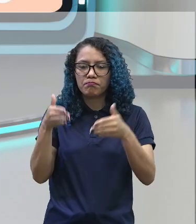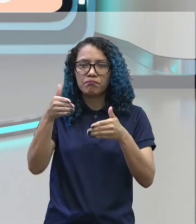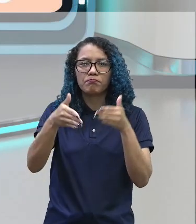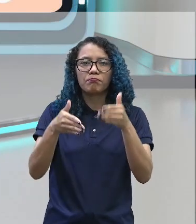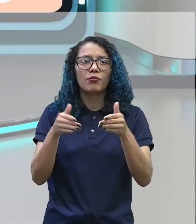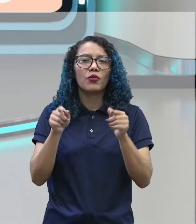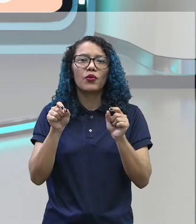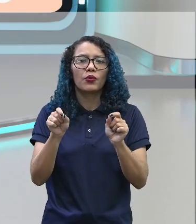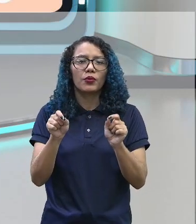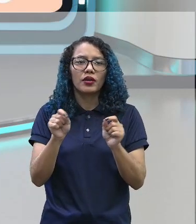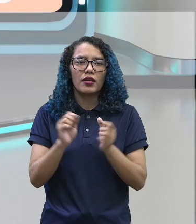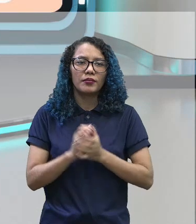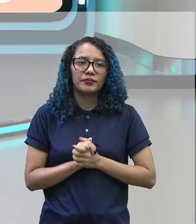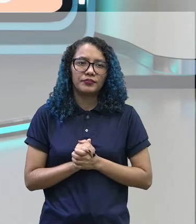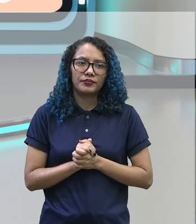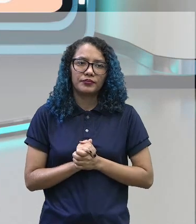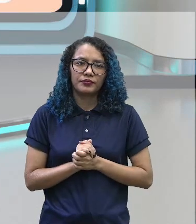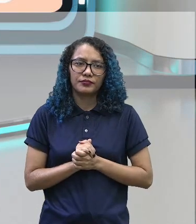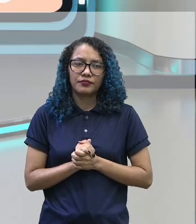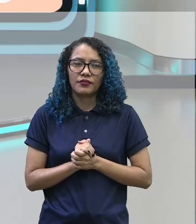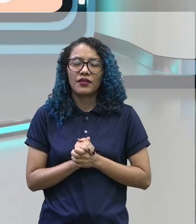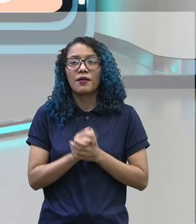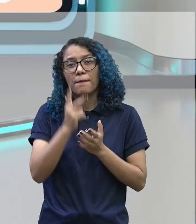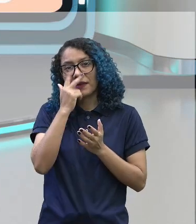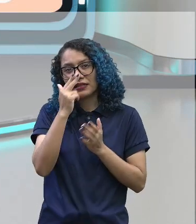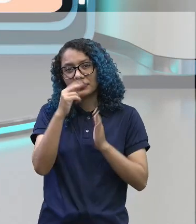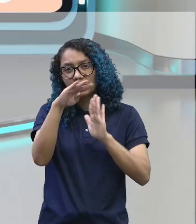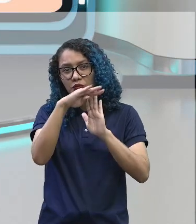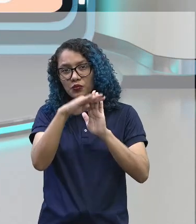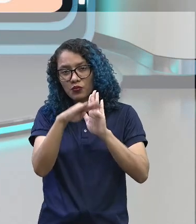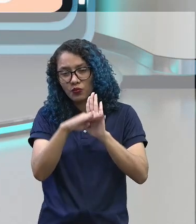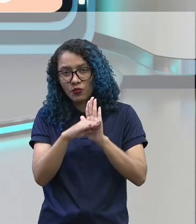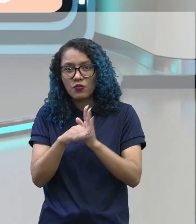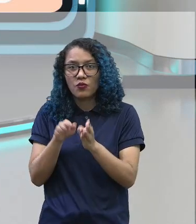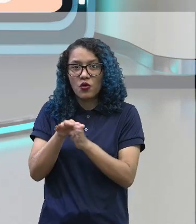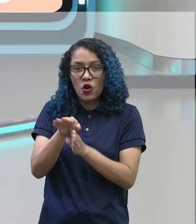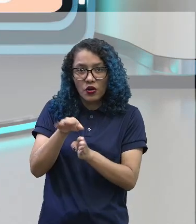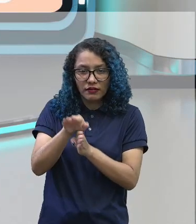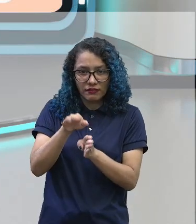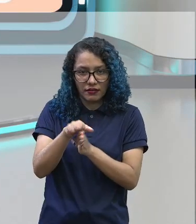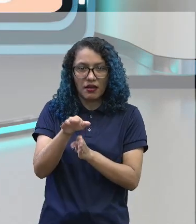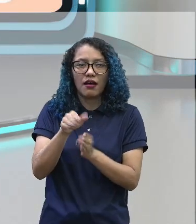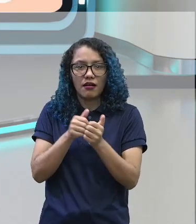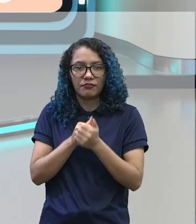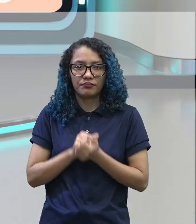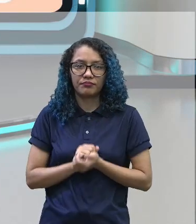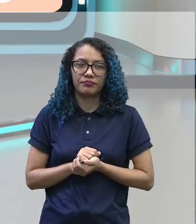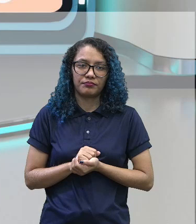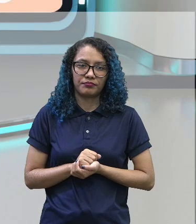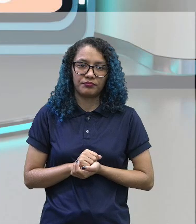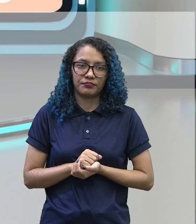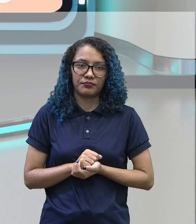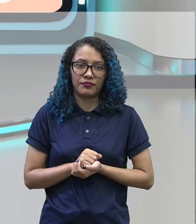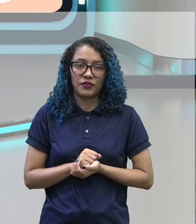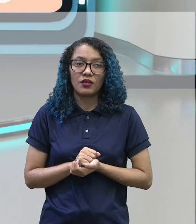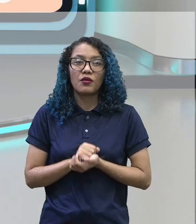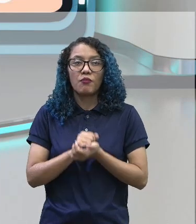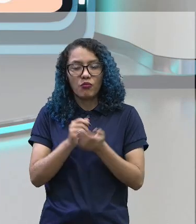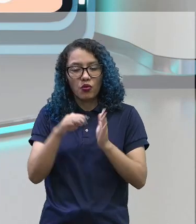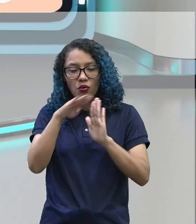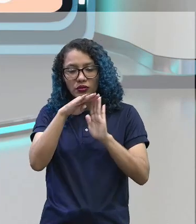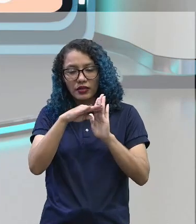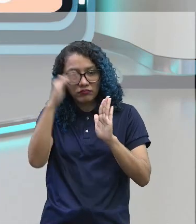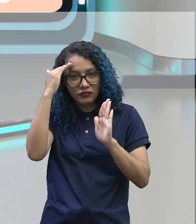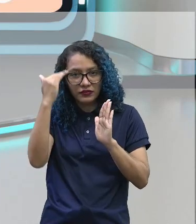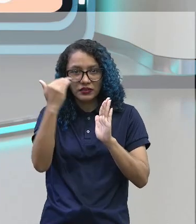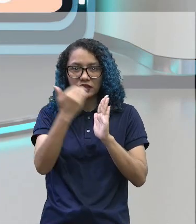é como se tivesse um guia para que possamos não sair do roteiro que